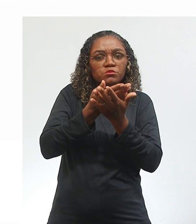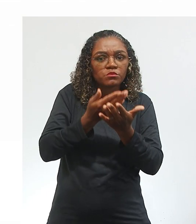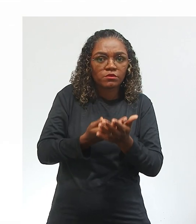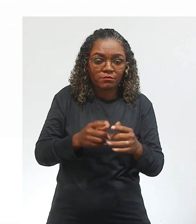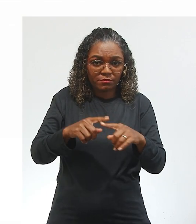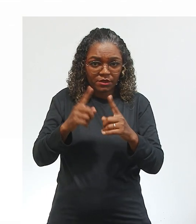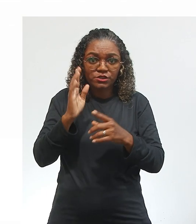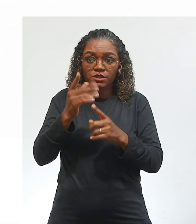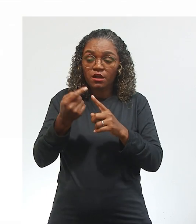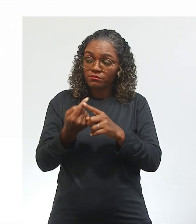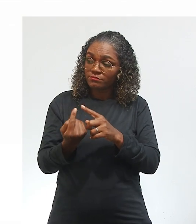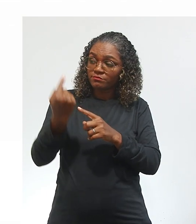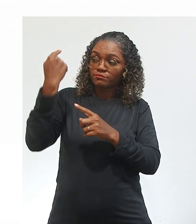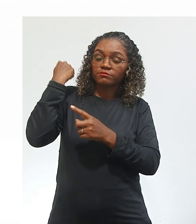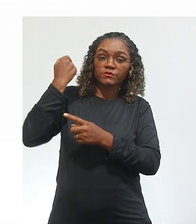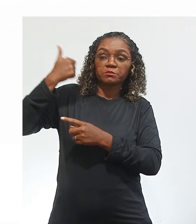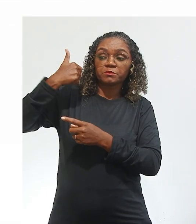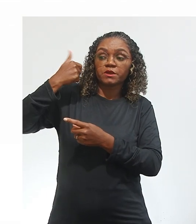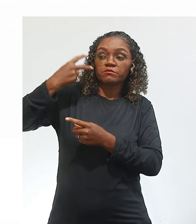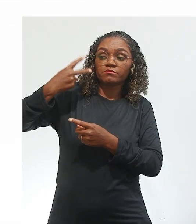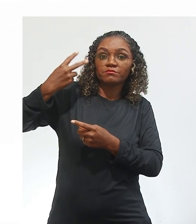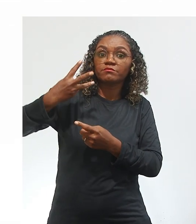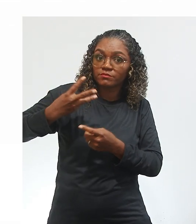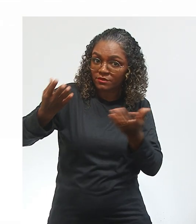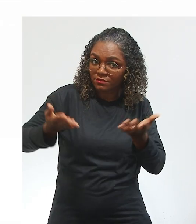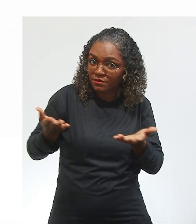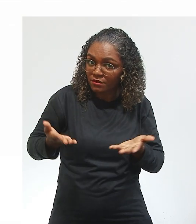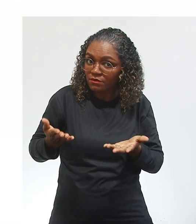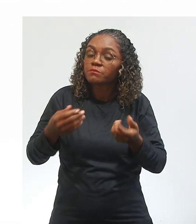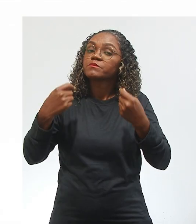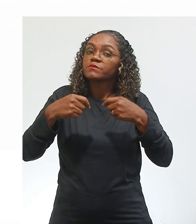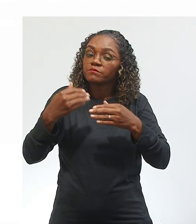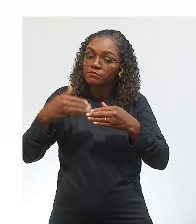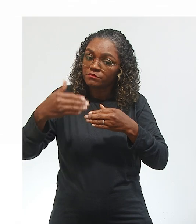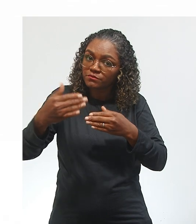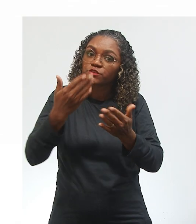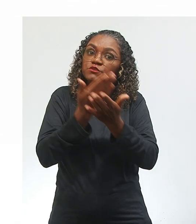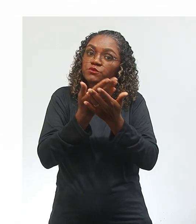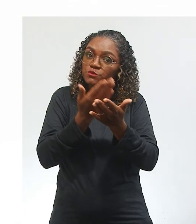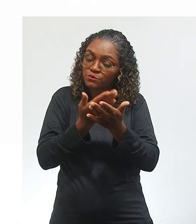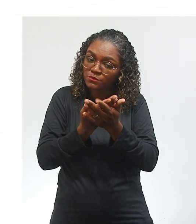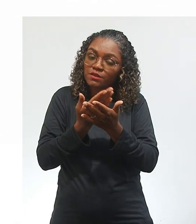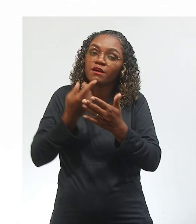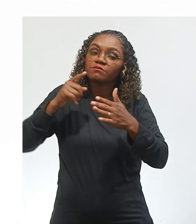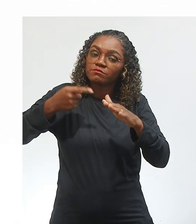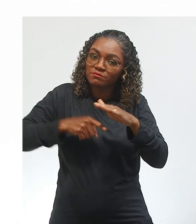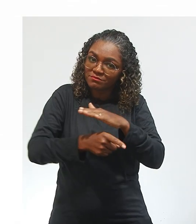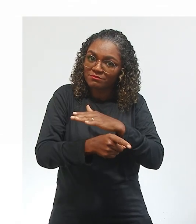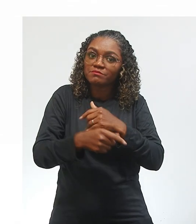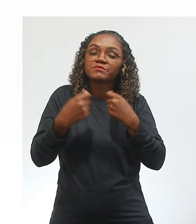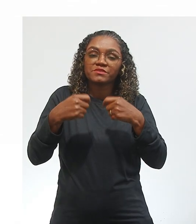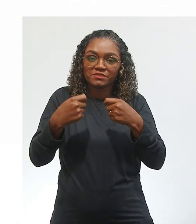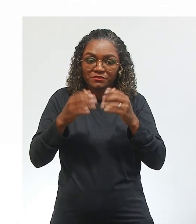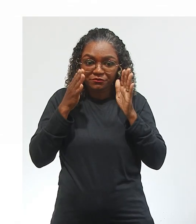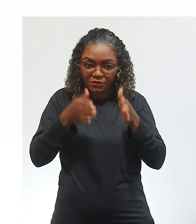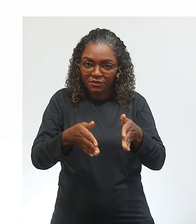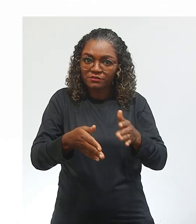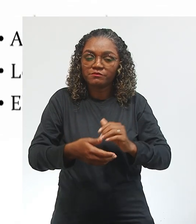primeira aula, né? Mas nós vamos aprofundar isso na aula 4.1,